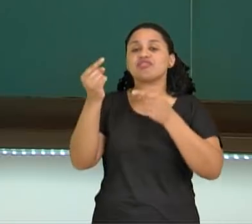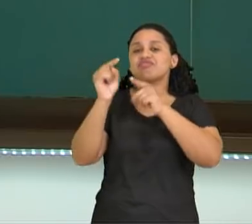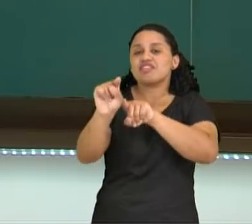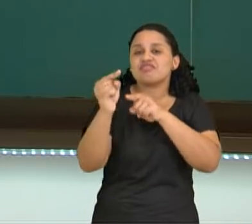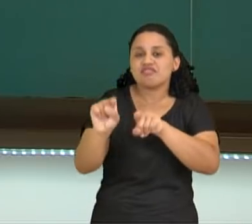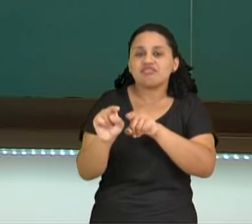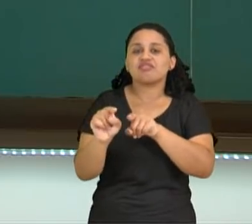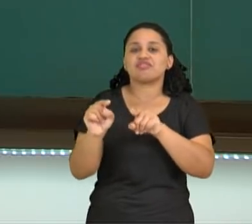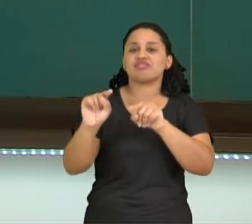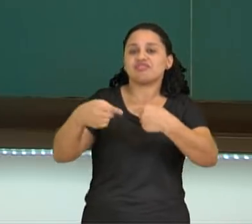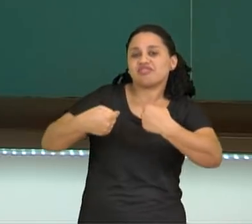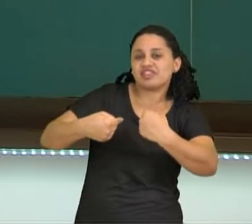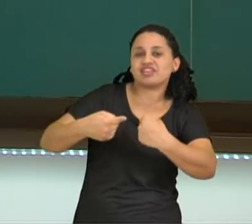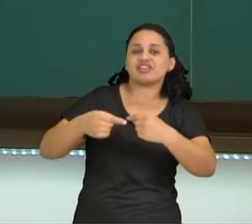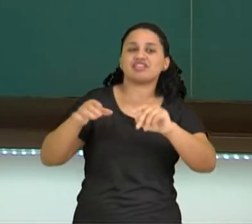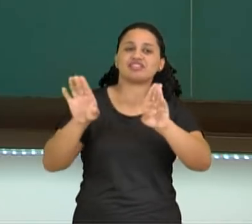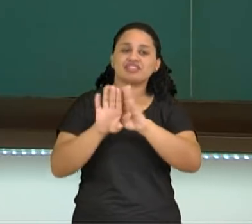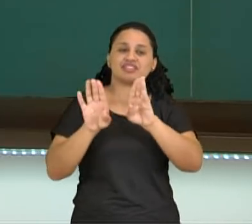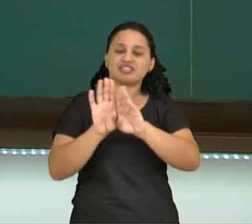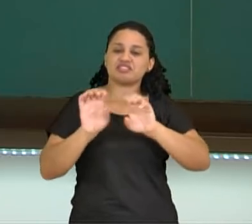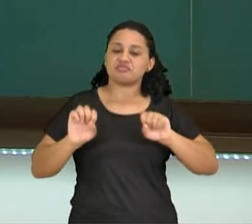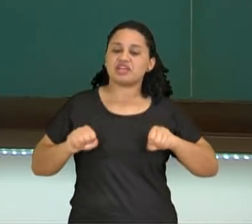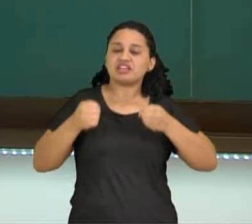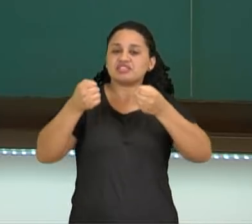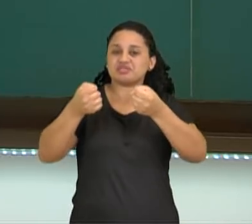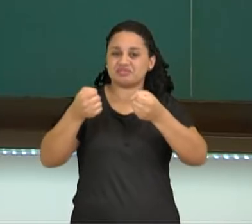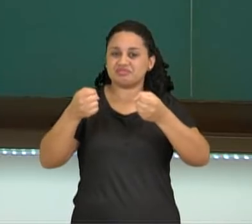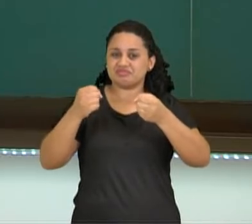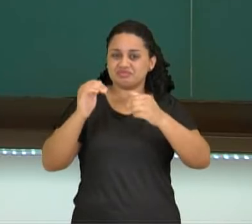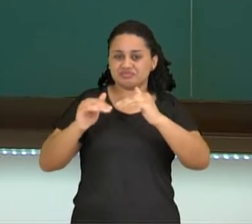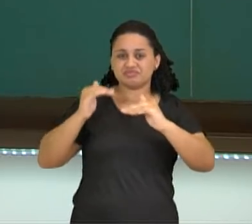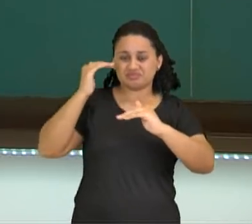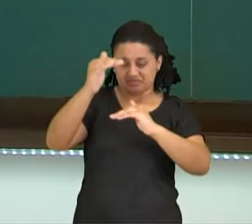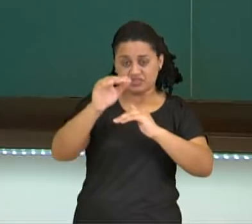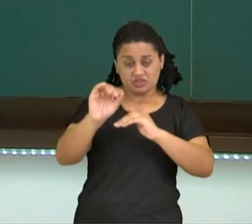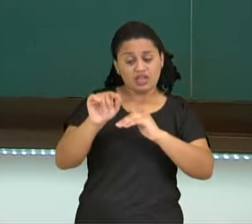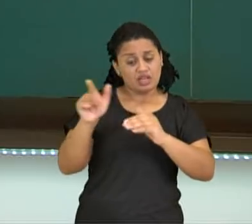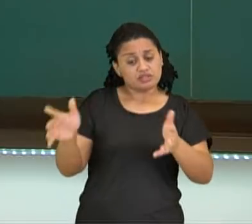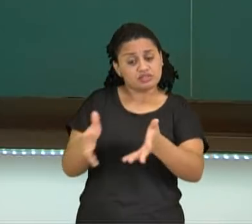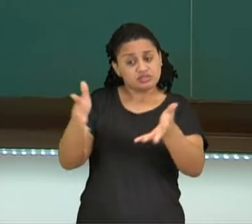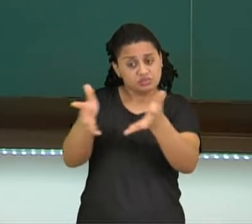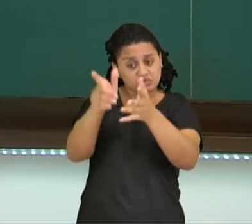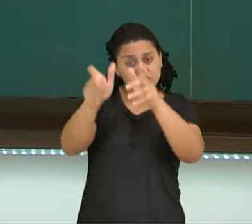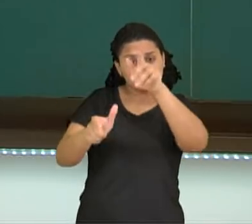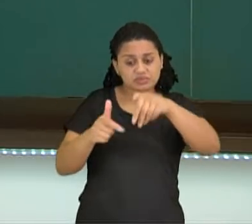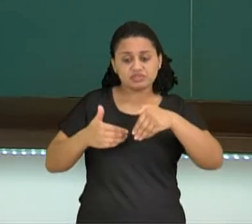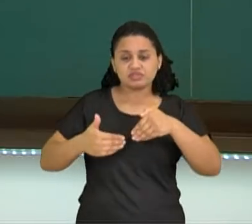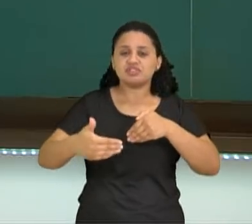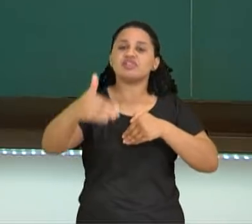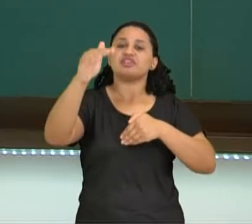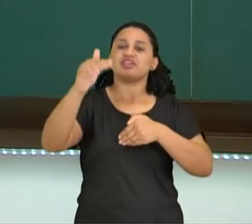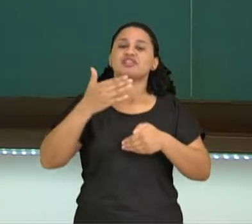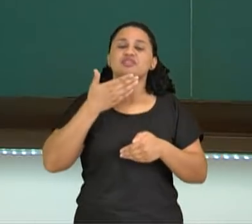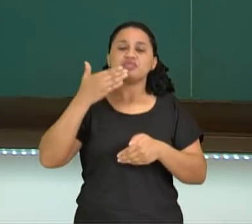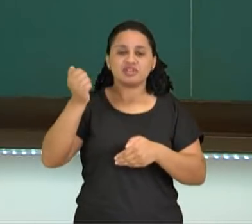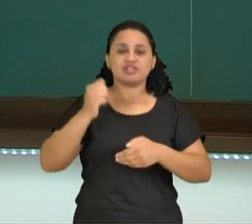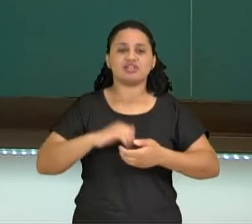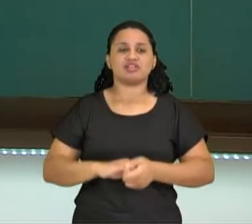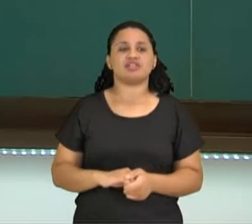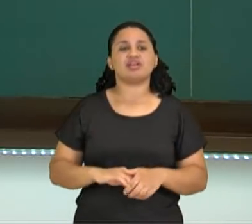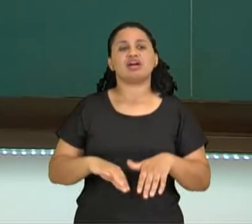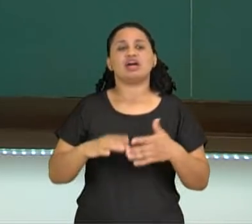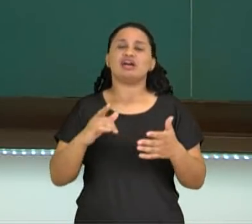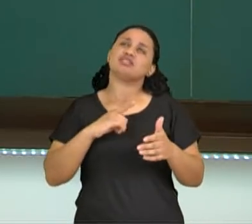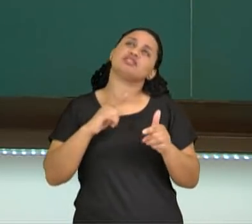que impulsionam a pessoa para frente, estimulam. Essas sim deveriam ser utilizadas. Já pararam para pensar? Ah, tem